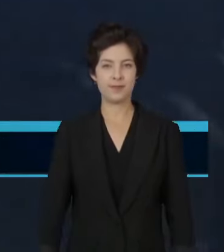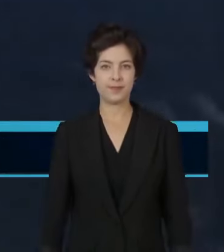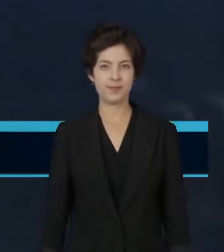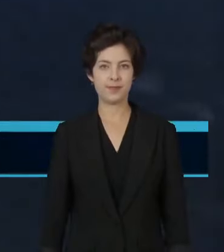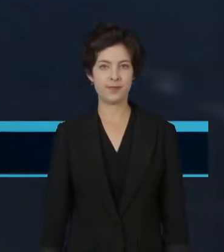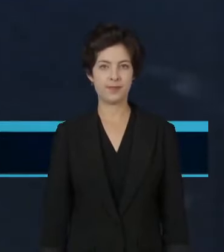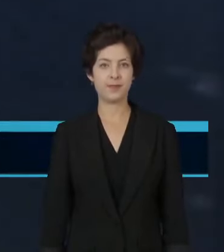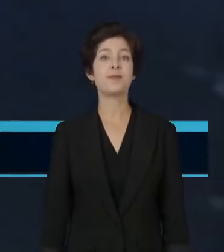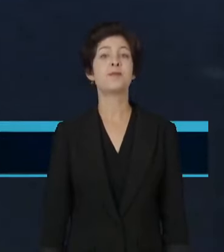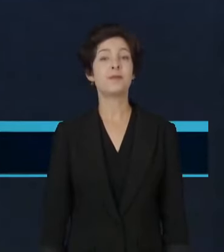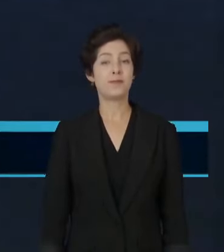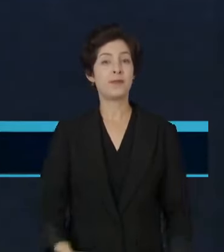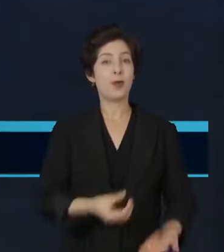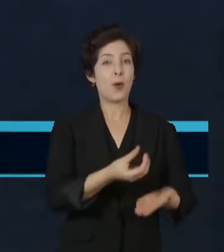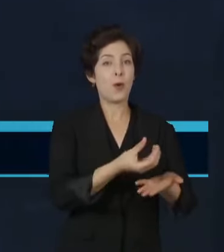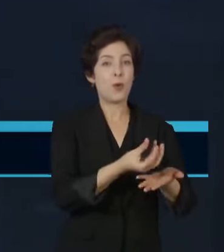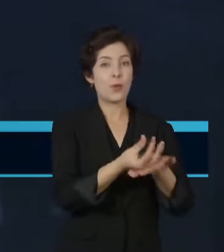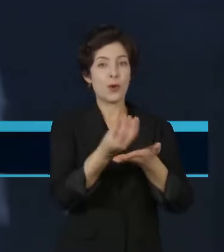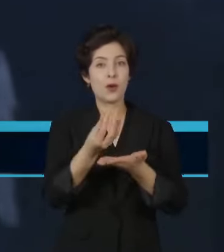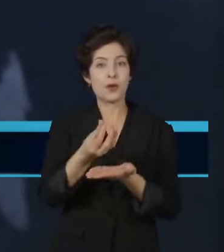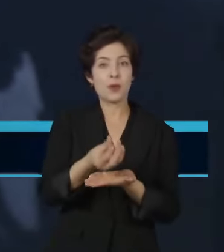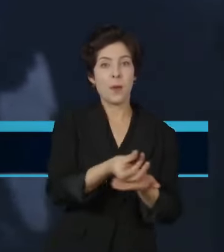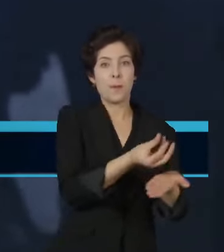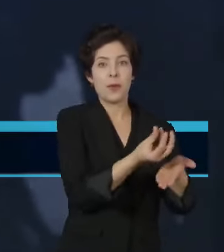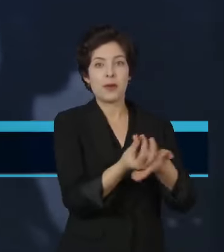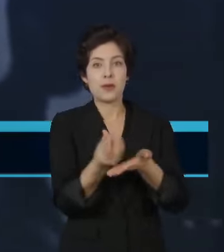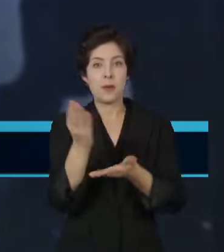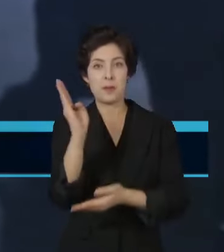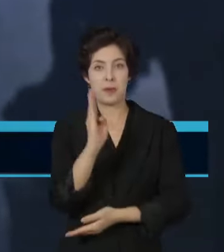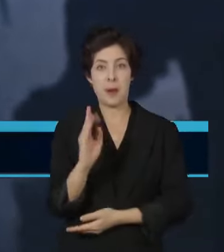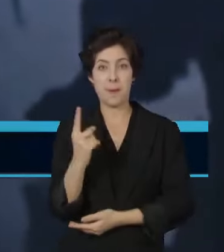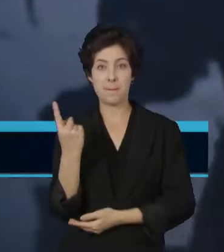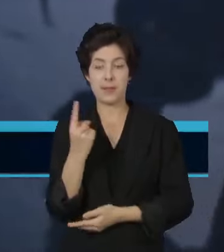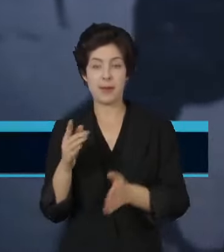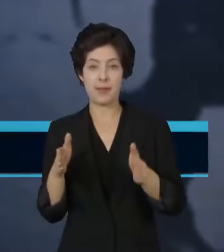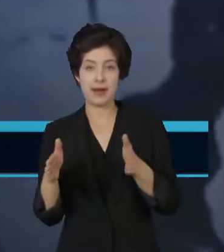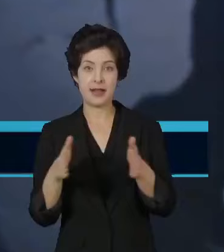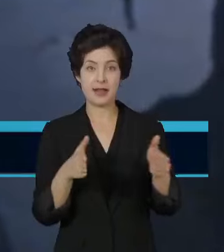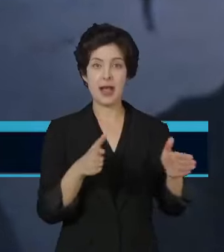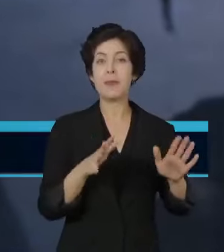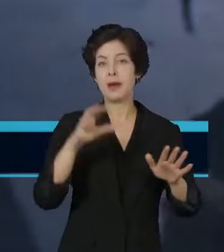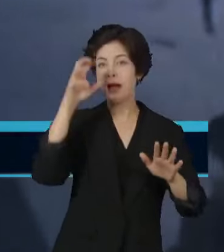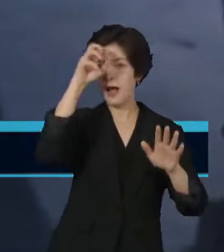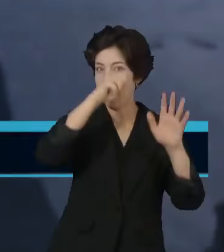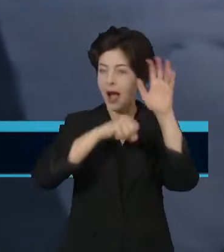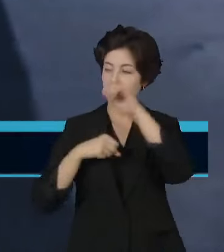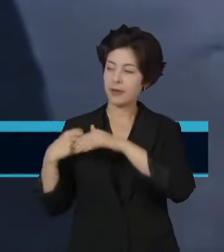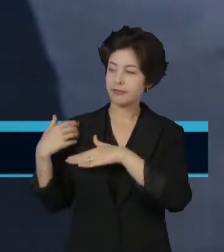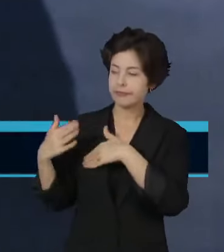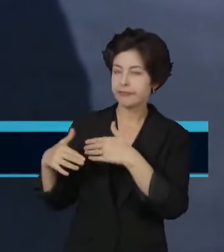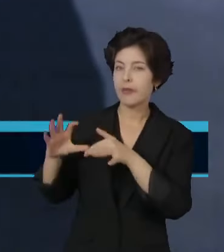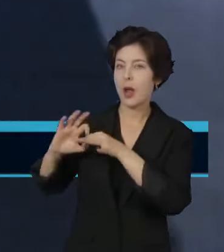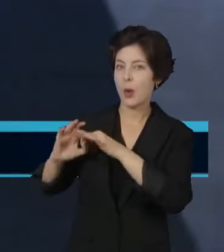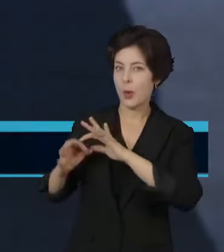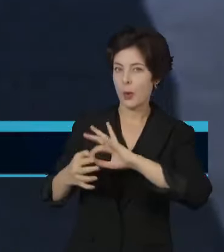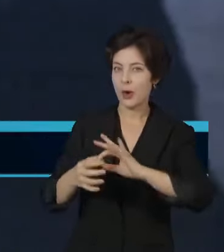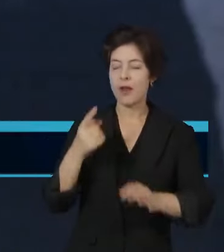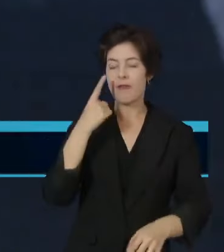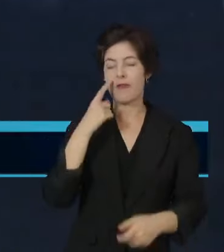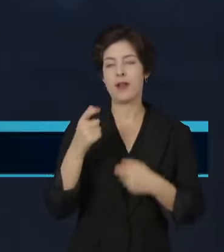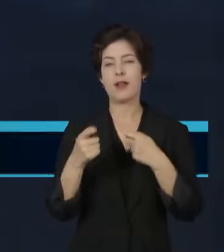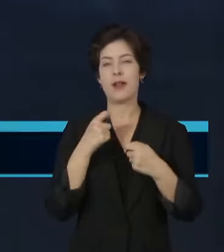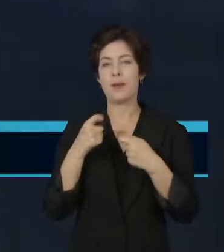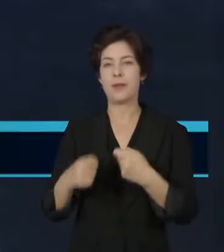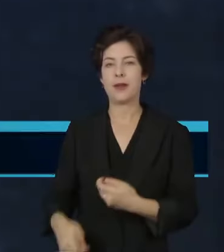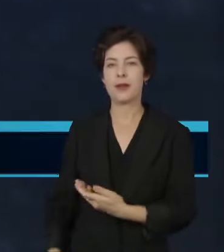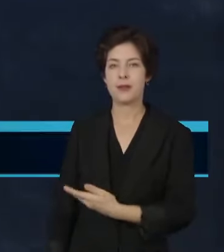E o badminton brasileiro foi eliminado na primeira fase dos jogos, mas tirou algumas lições do desempenho na Olimpíada. Veja na reportagem